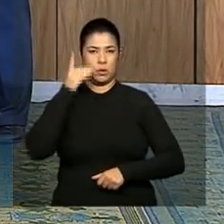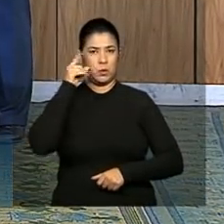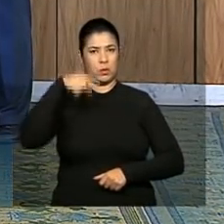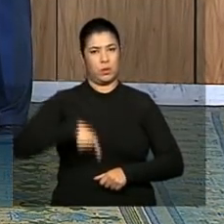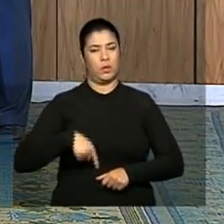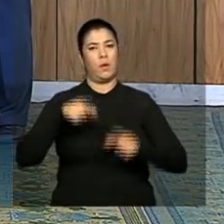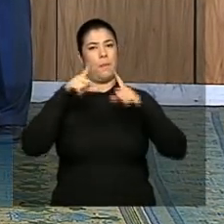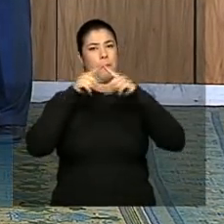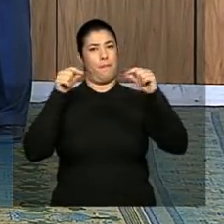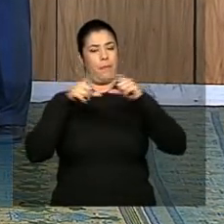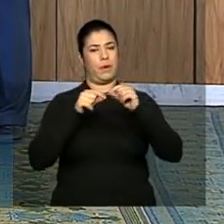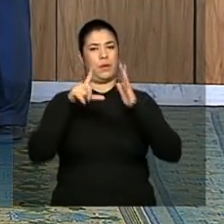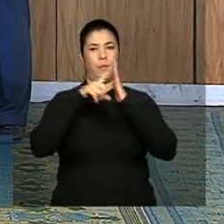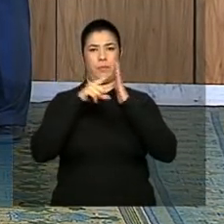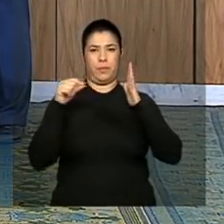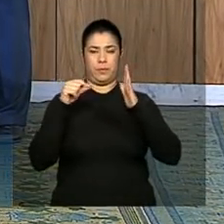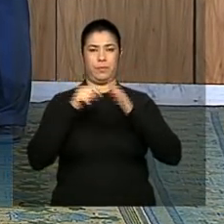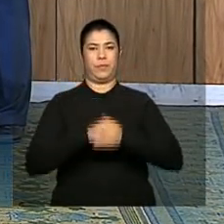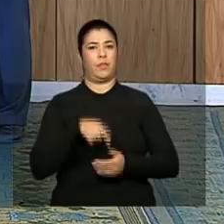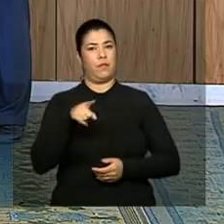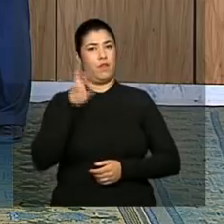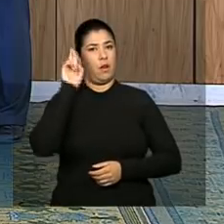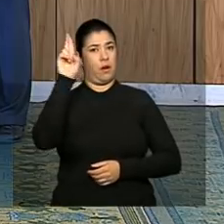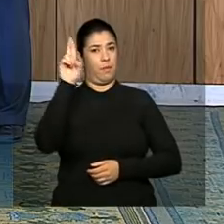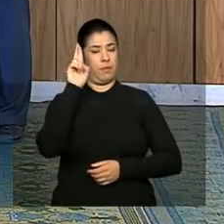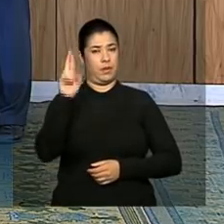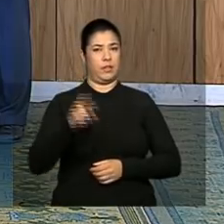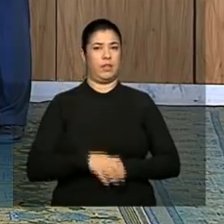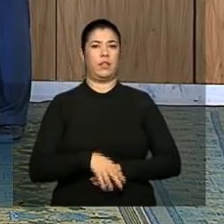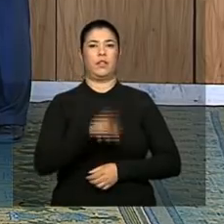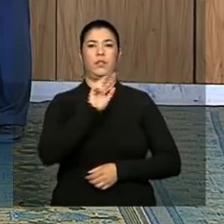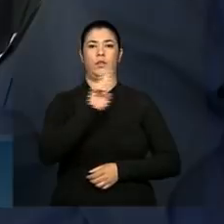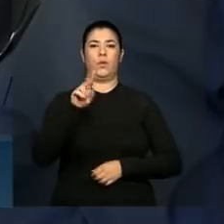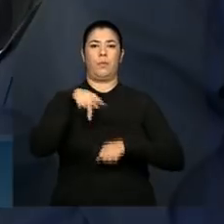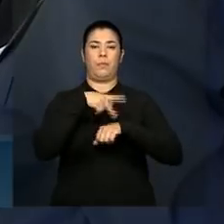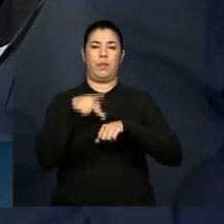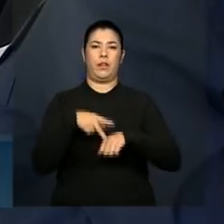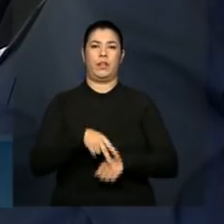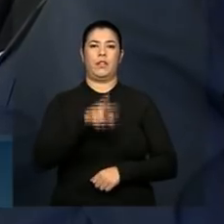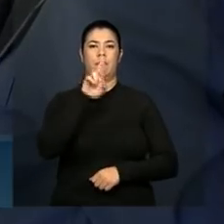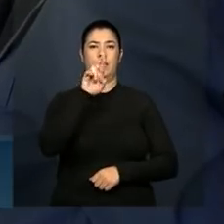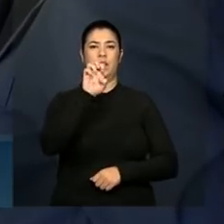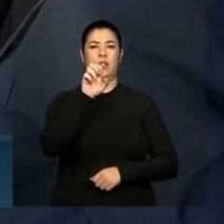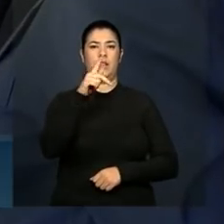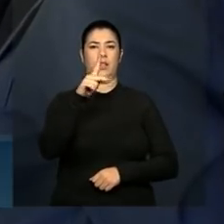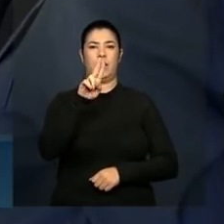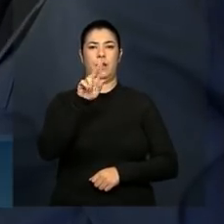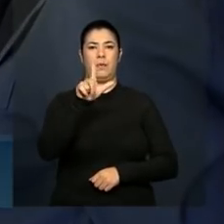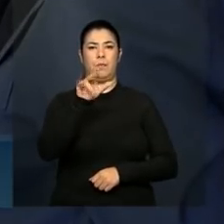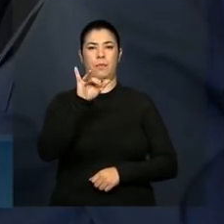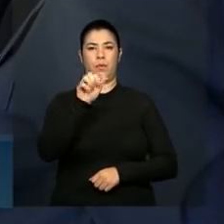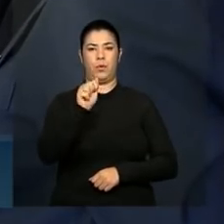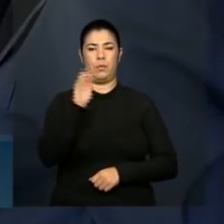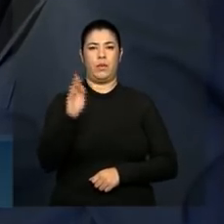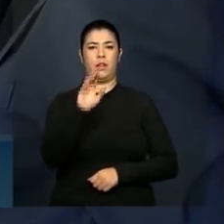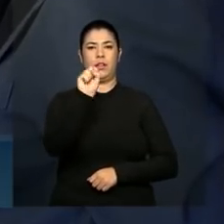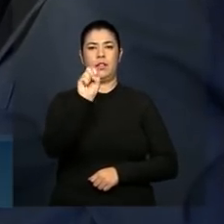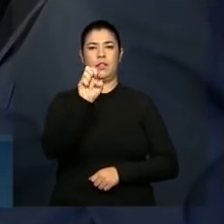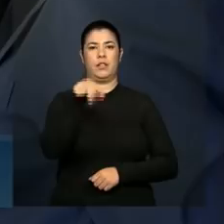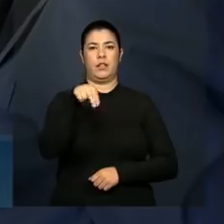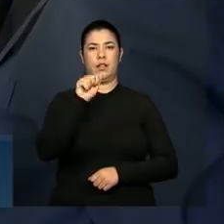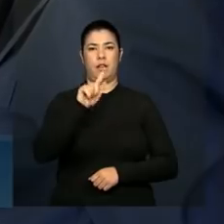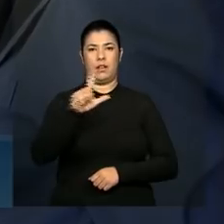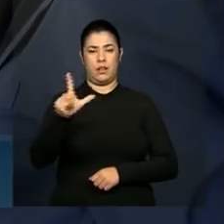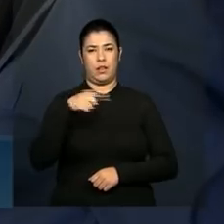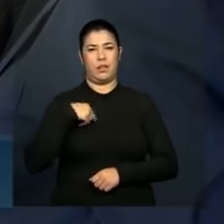no Palácio do Planalto, agora o representante da República do Senegal, que está localizada no ponto mais avançado